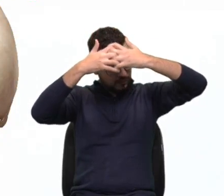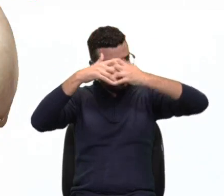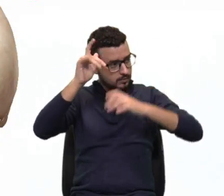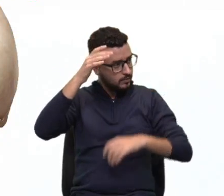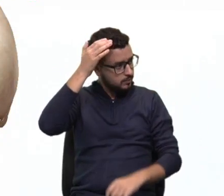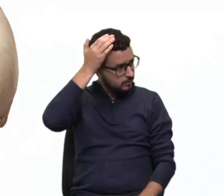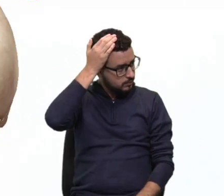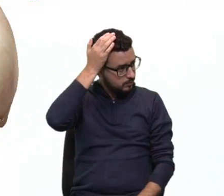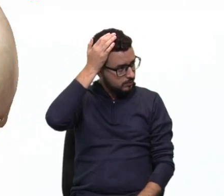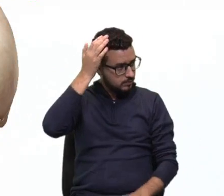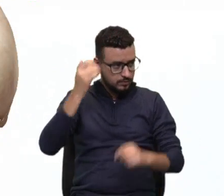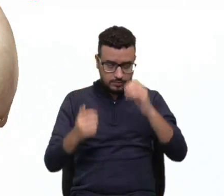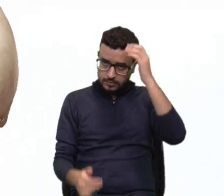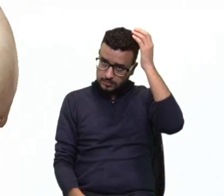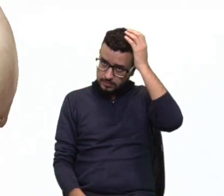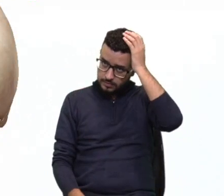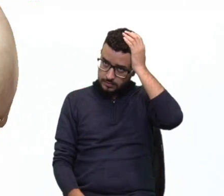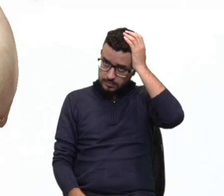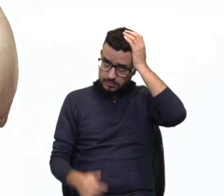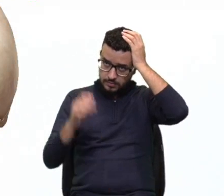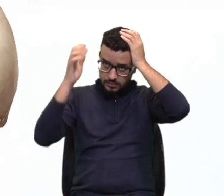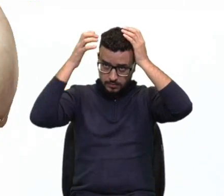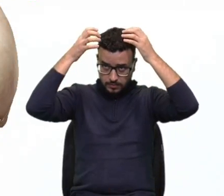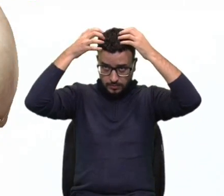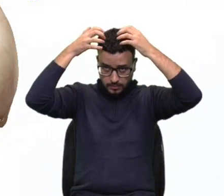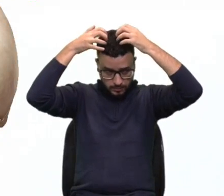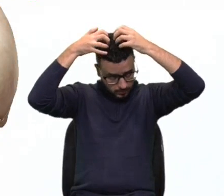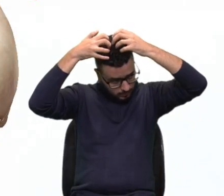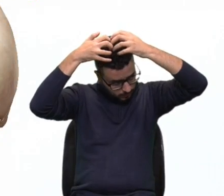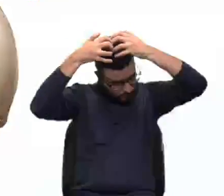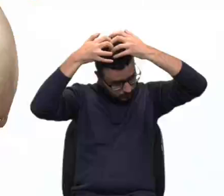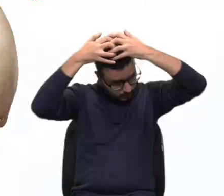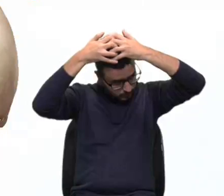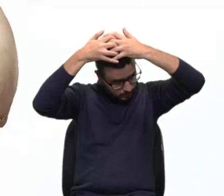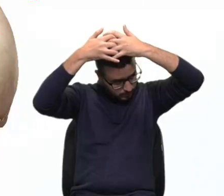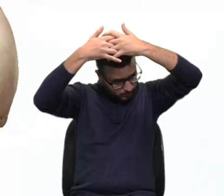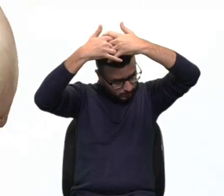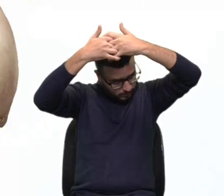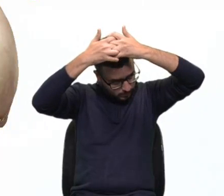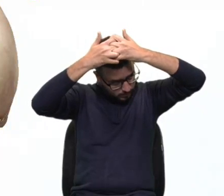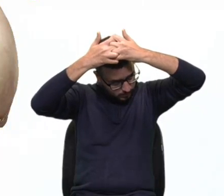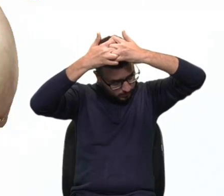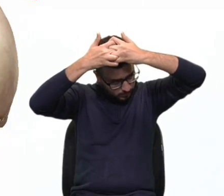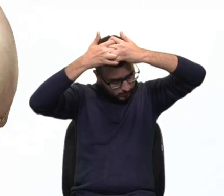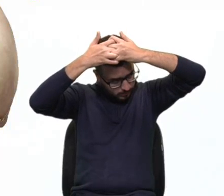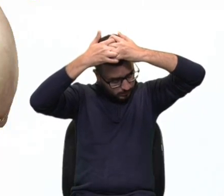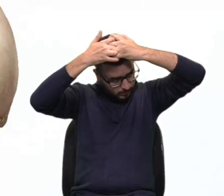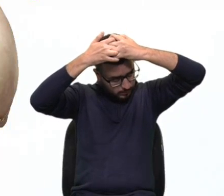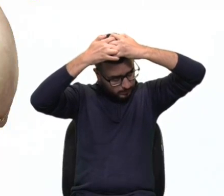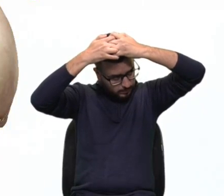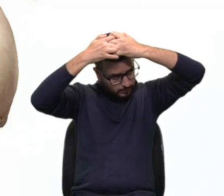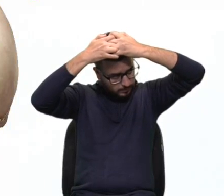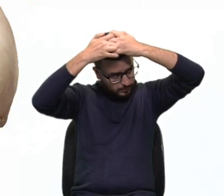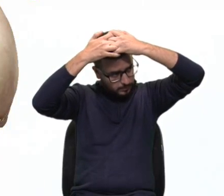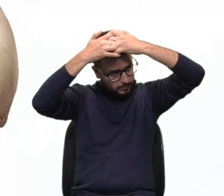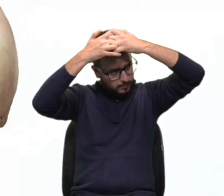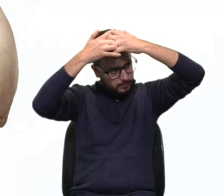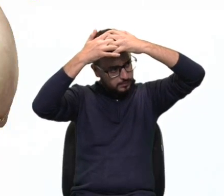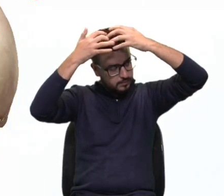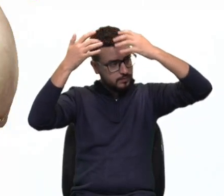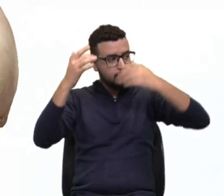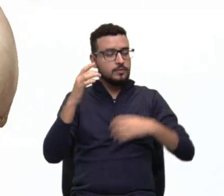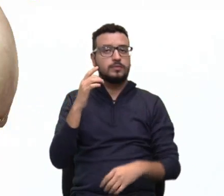parietais e aí eu tenho a sutura denteada. Então, uma é